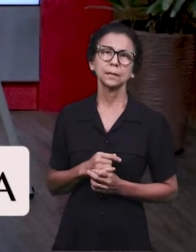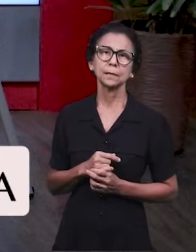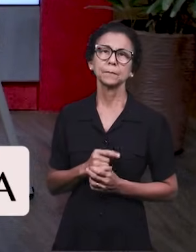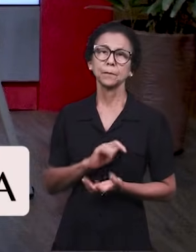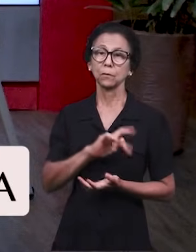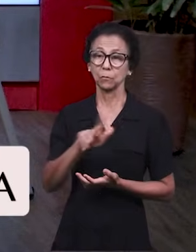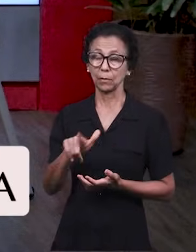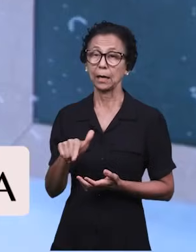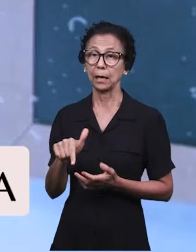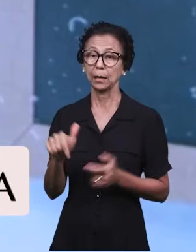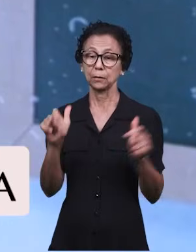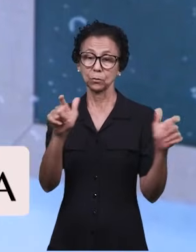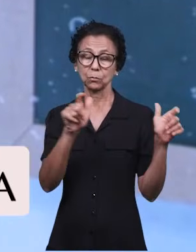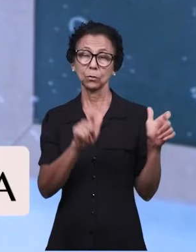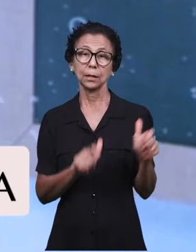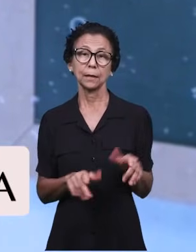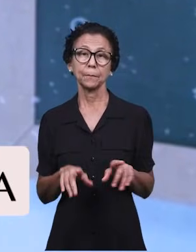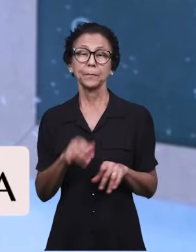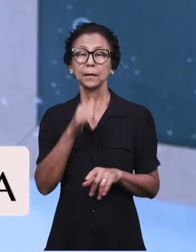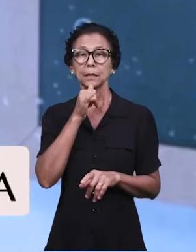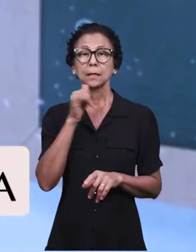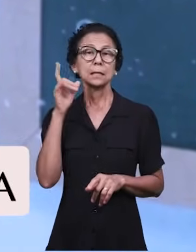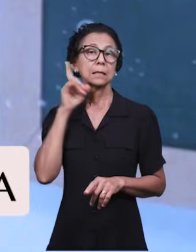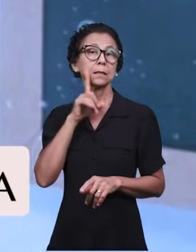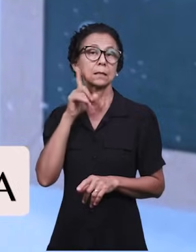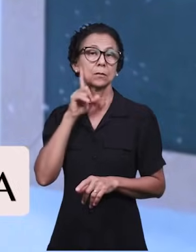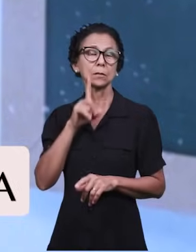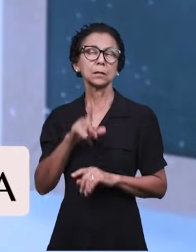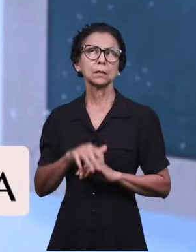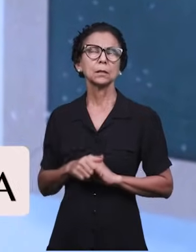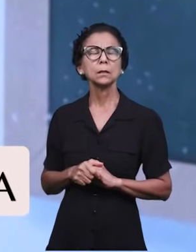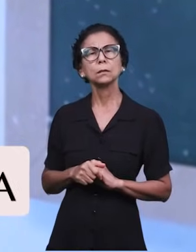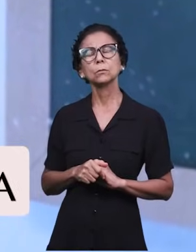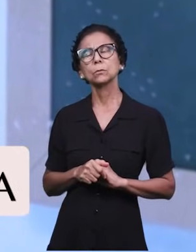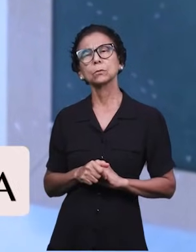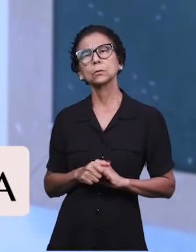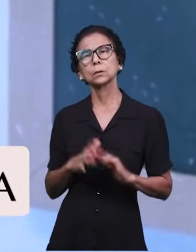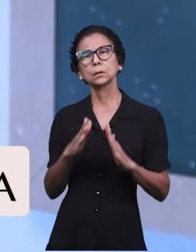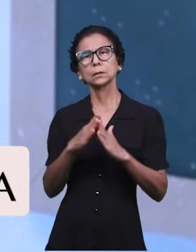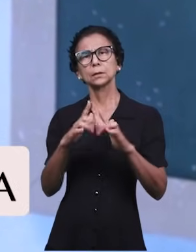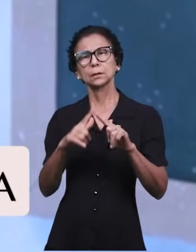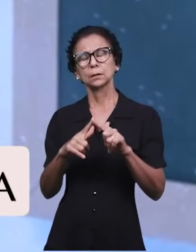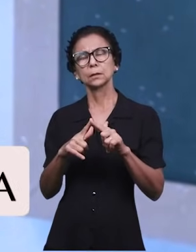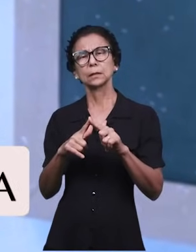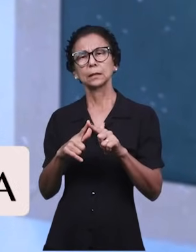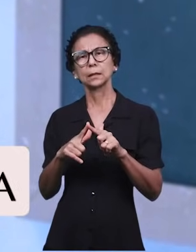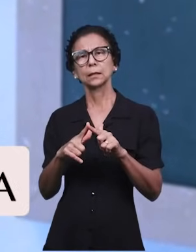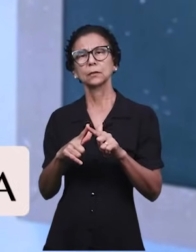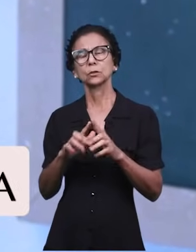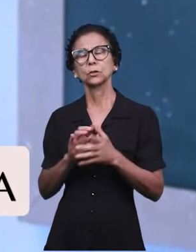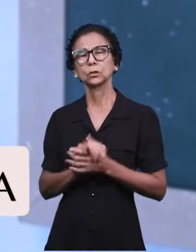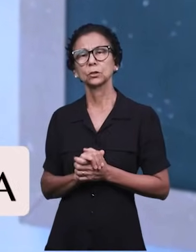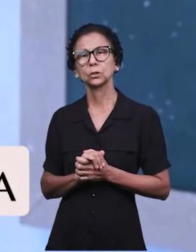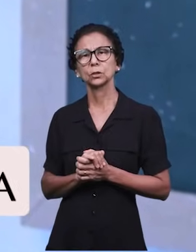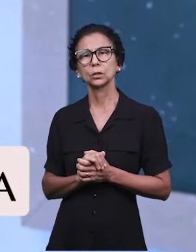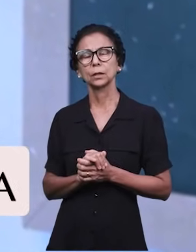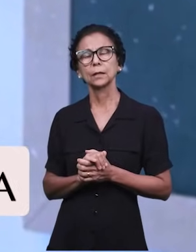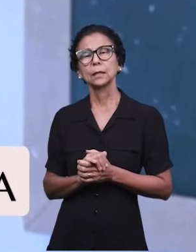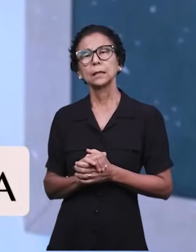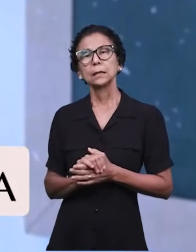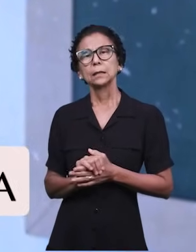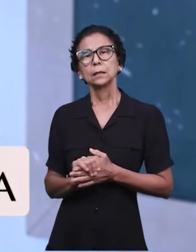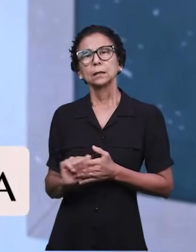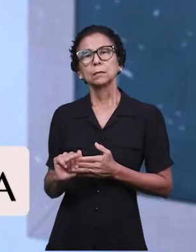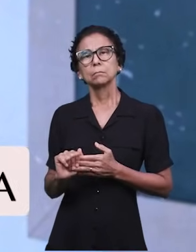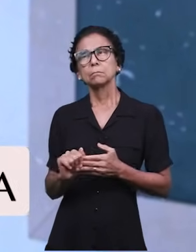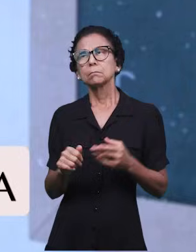lugares. Nos Estados Unidos, quando eu cheguei, só havia uma pequena igreja no estado de Nova York. Certo. Nós começamos uma em Washington,